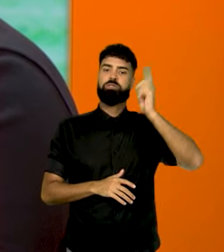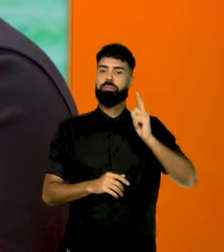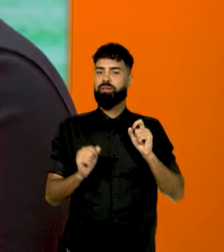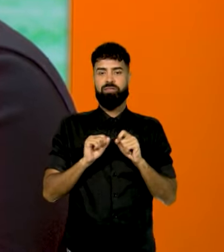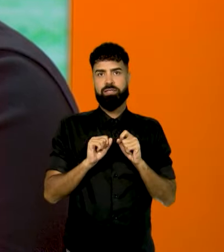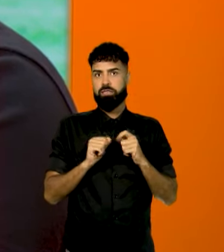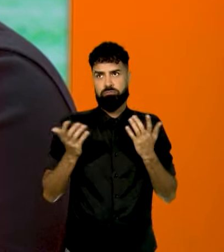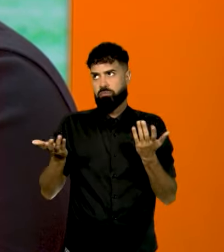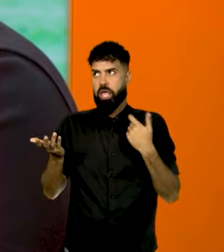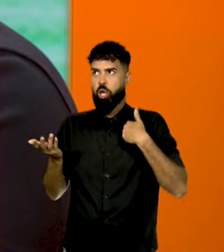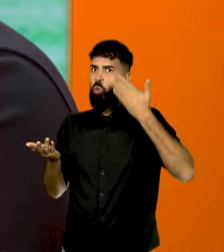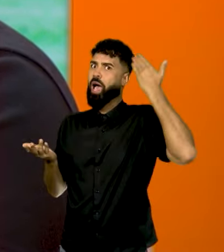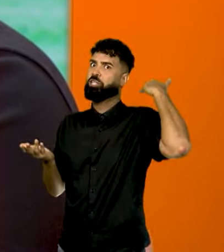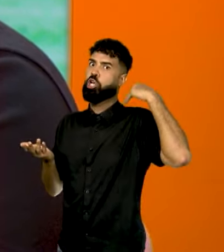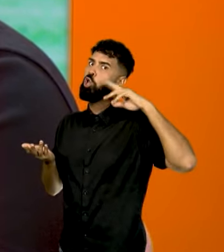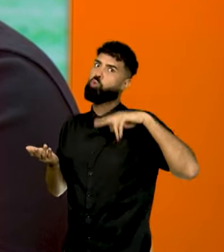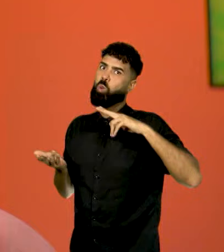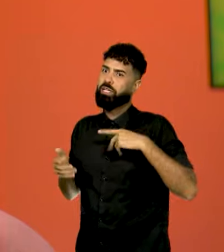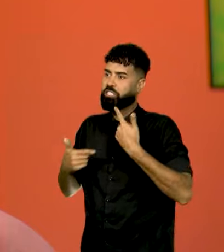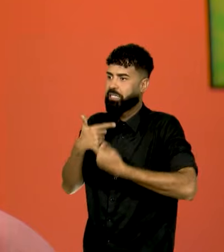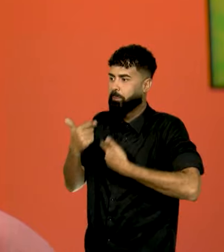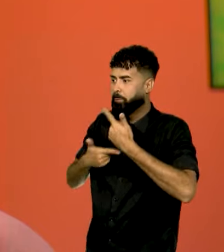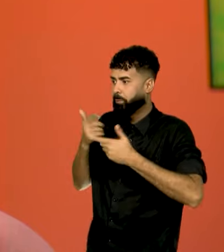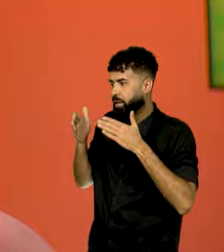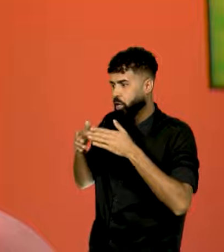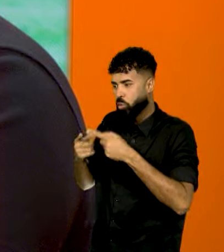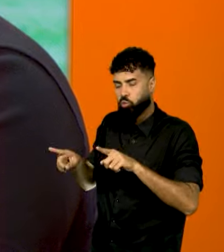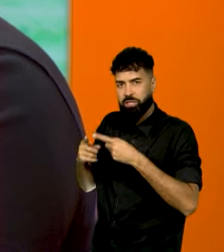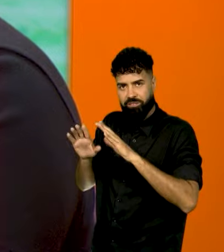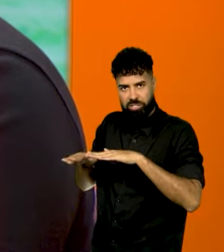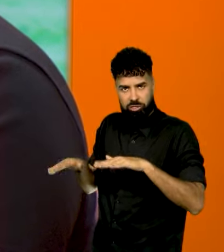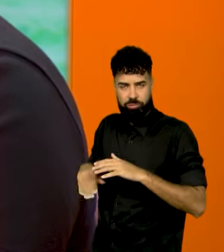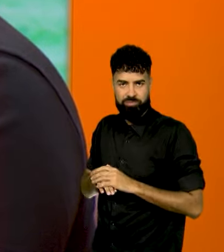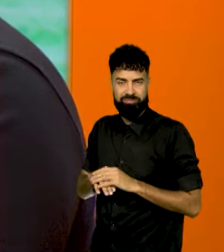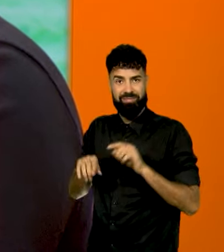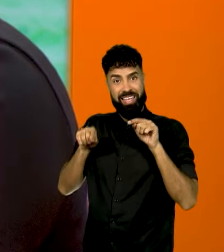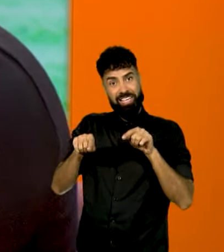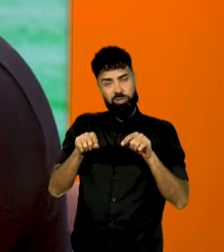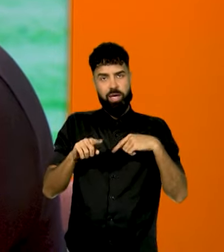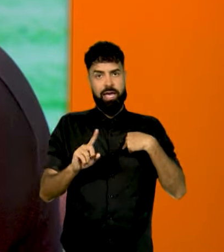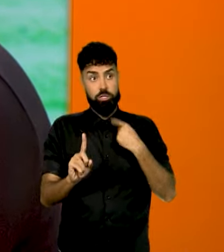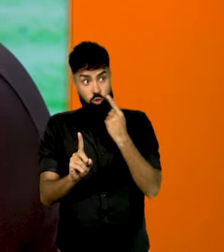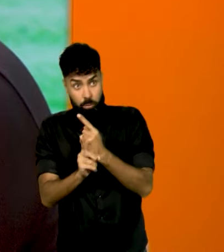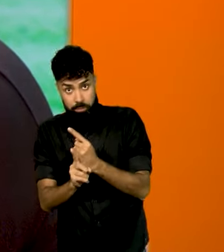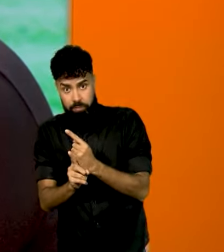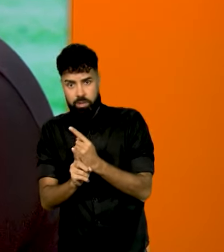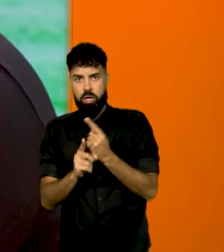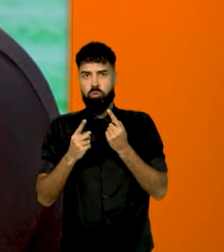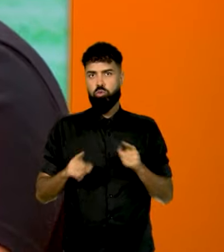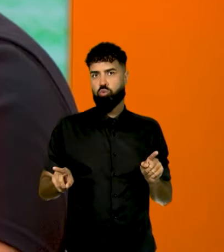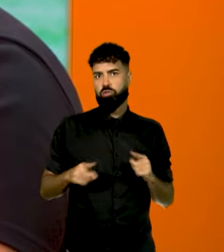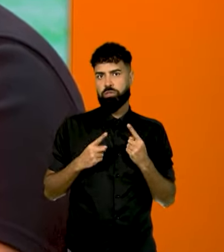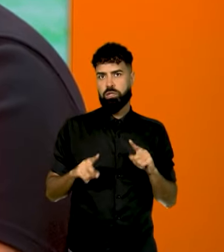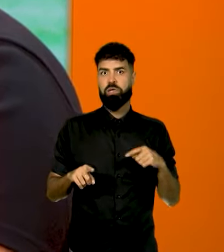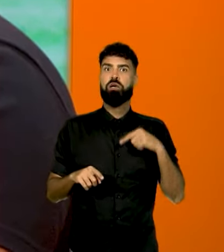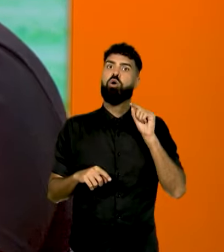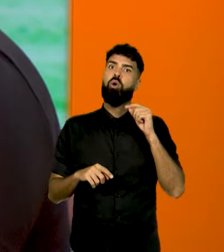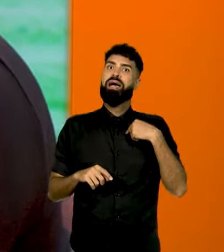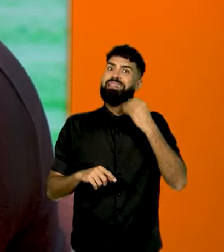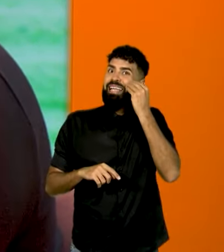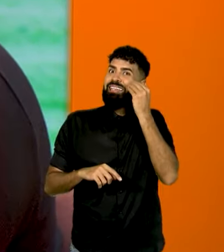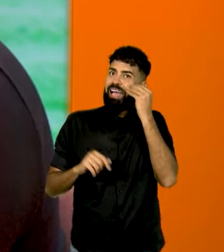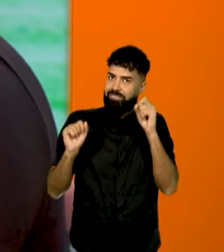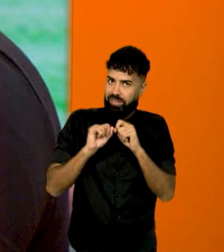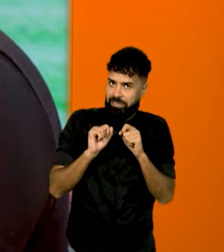estou falando. Eu nunca tinha trabalhado com música infantil. Eu acho que essa coisa do descobrir a música, né, do